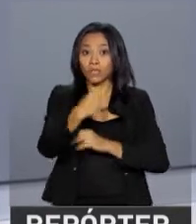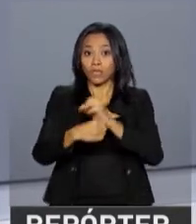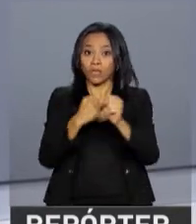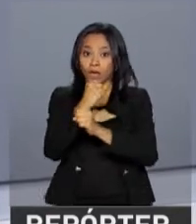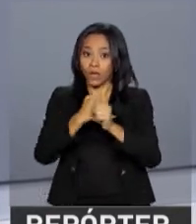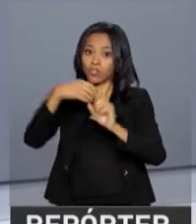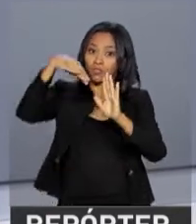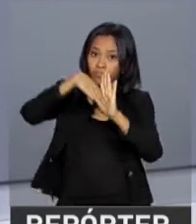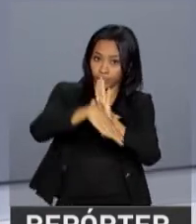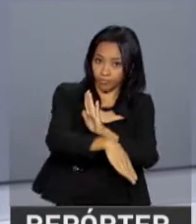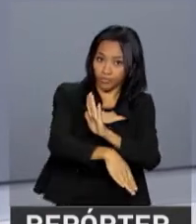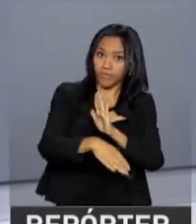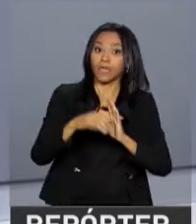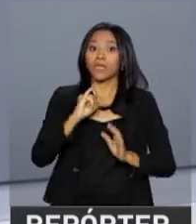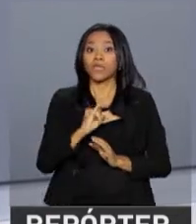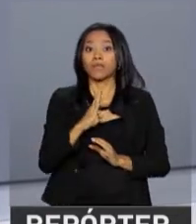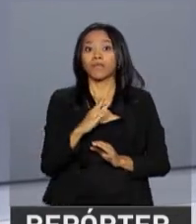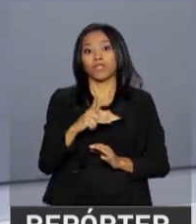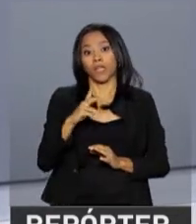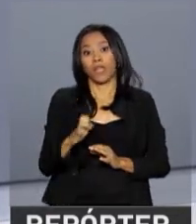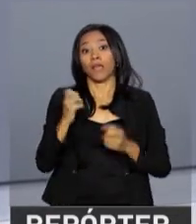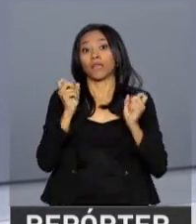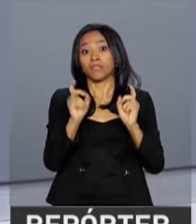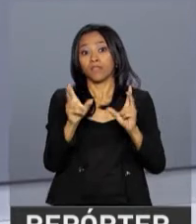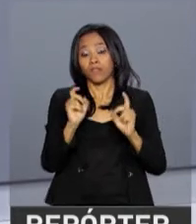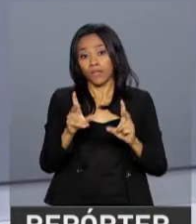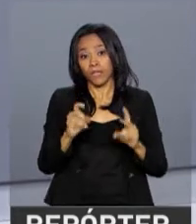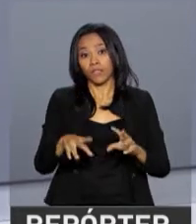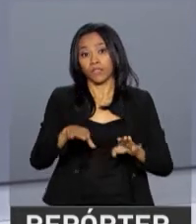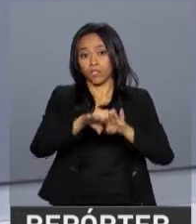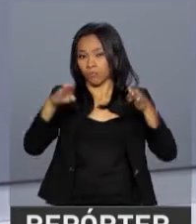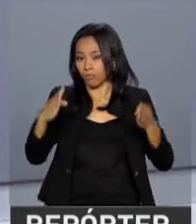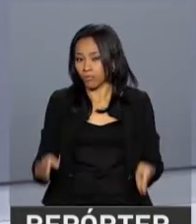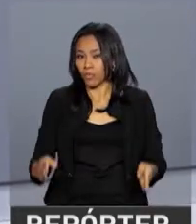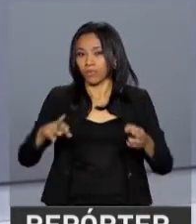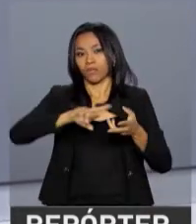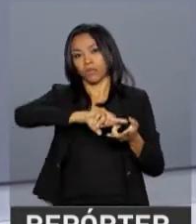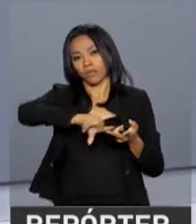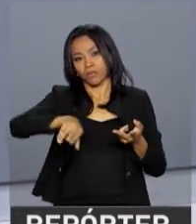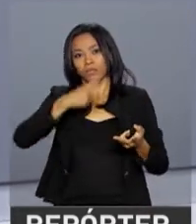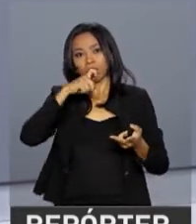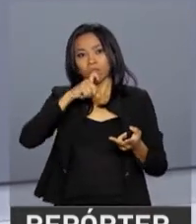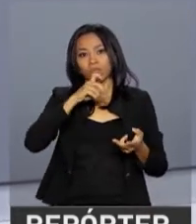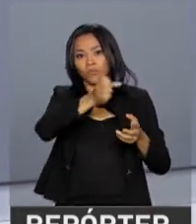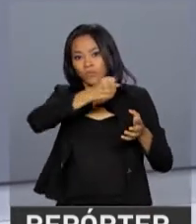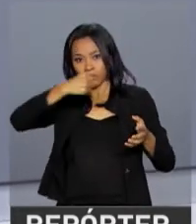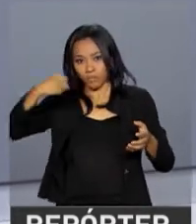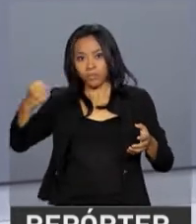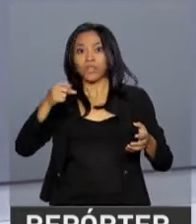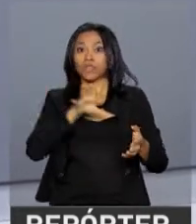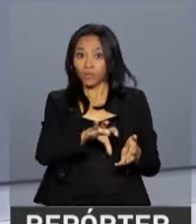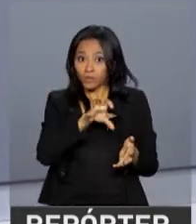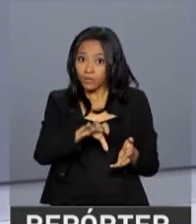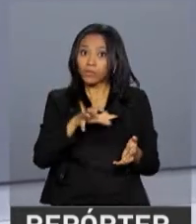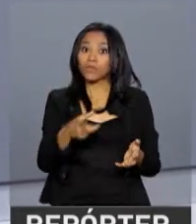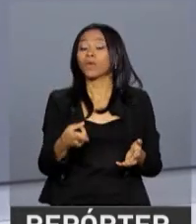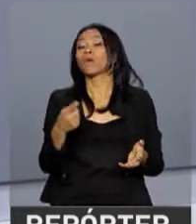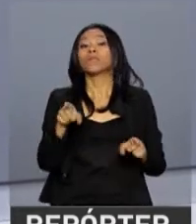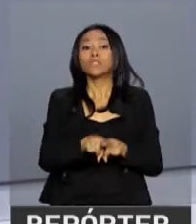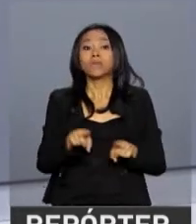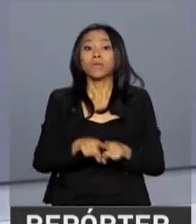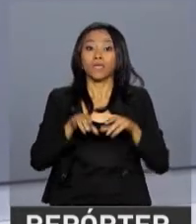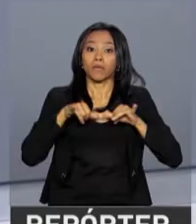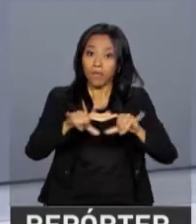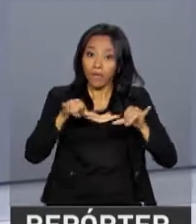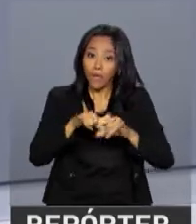do ibge a venda de imóveis e eletrodomésticos influenciou o resultado após a queda nos juros o setor de hipermercados também